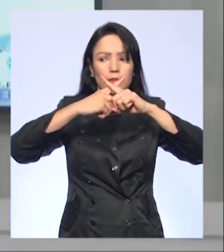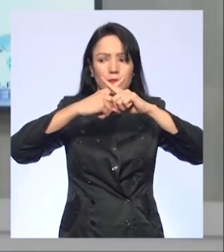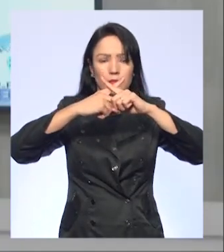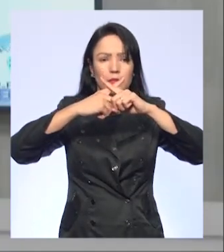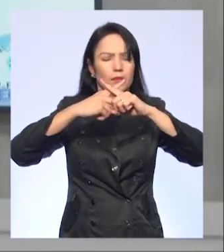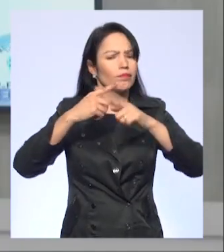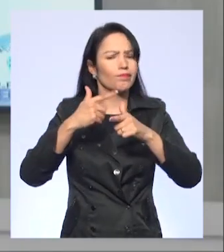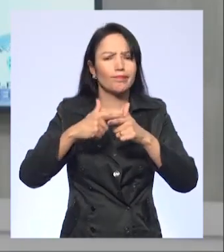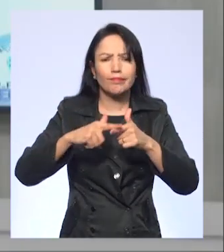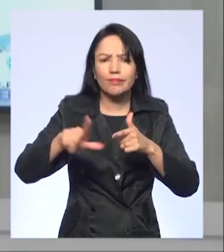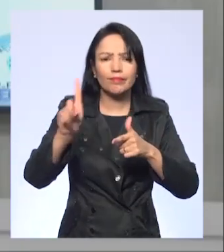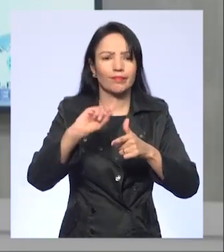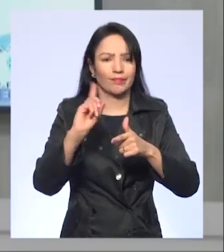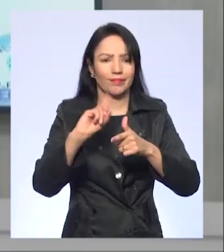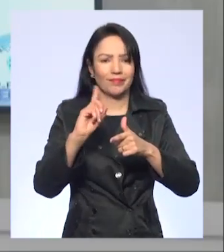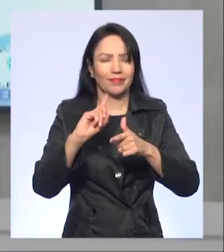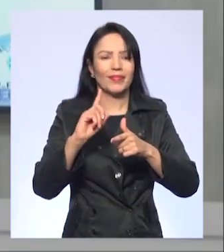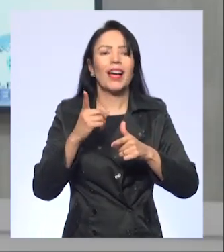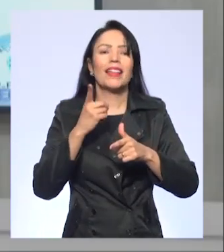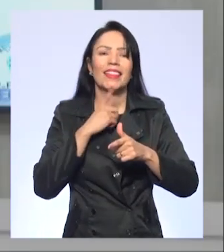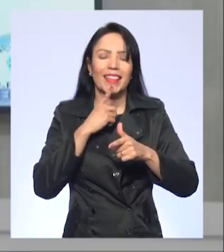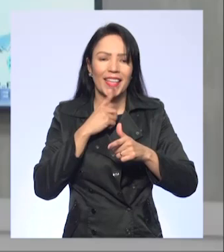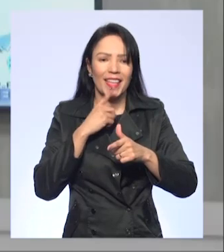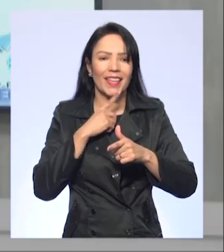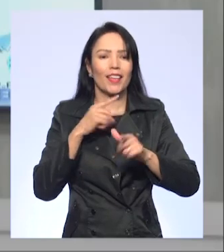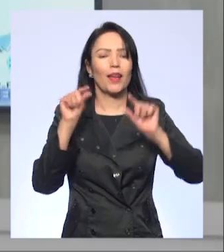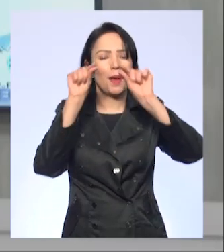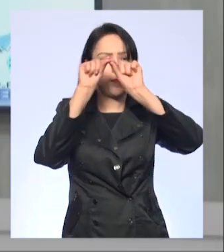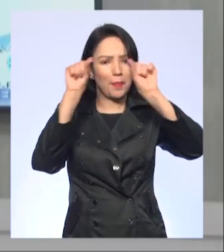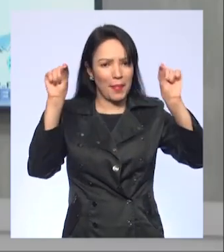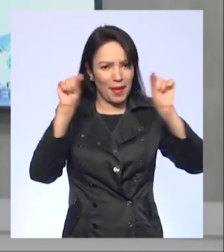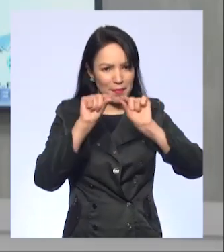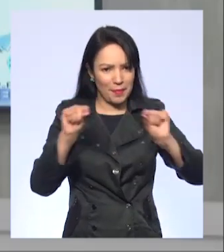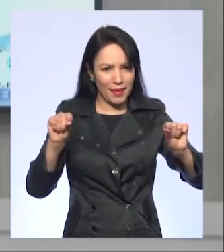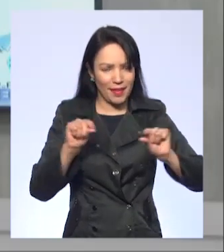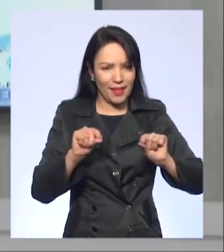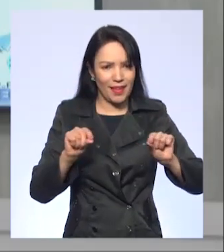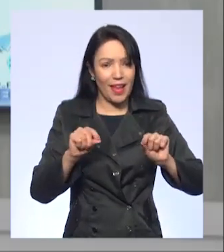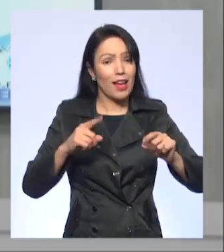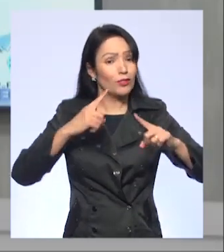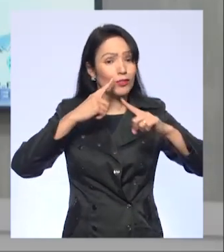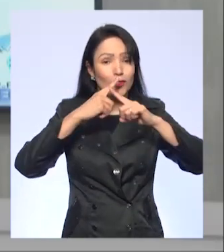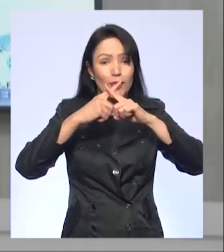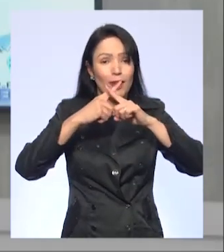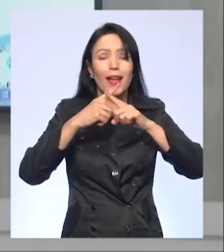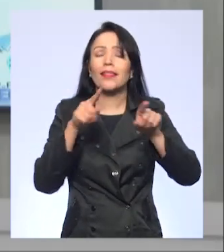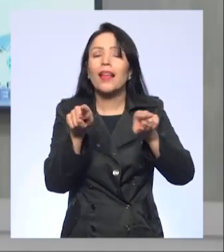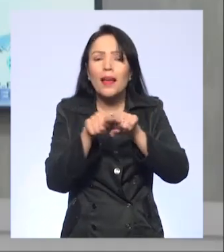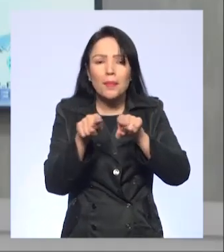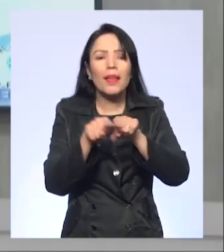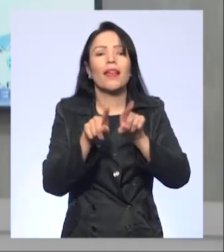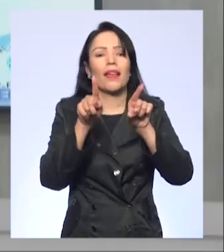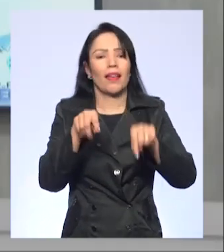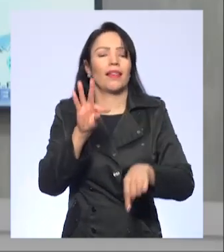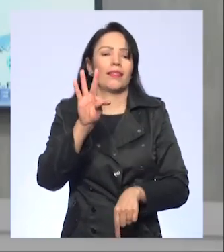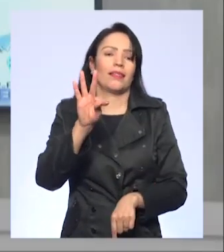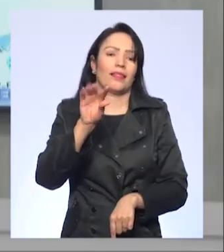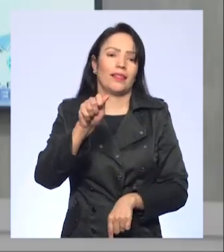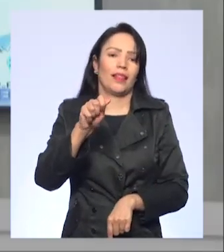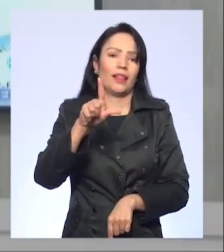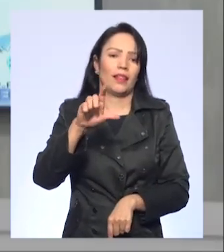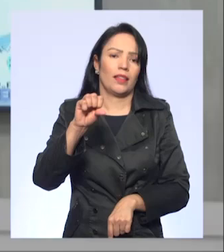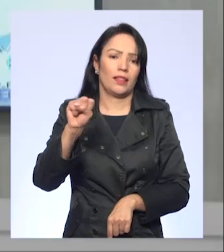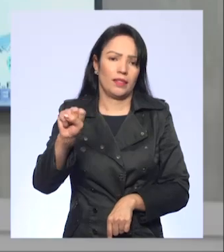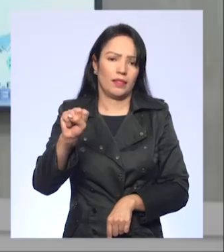tem problema. Retas paralelas cortadas por transversais é o teorema de Tales, beleza? O que eu quero,